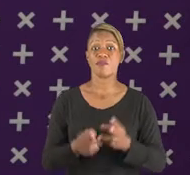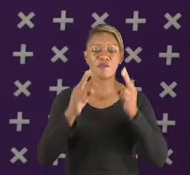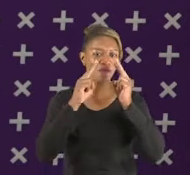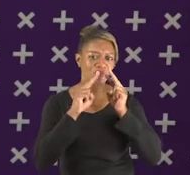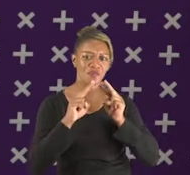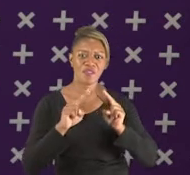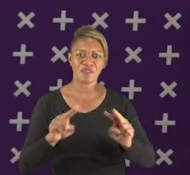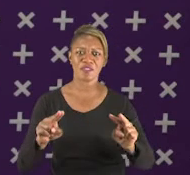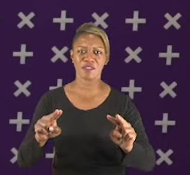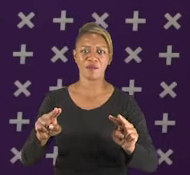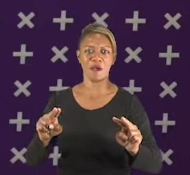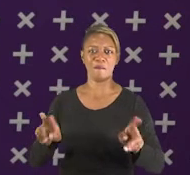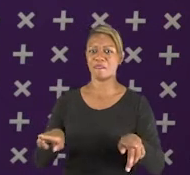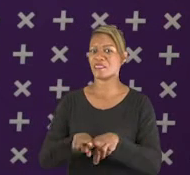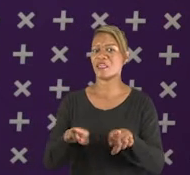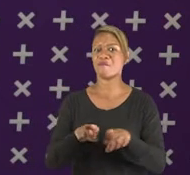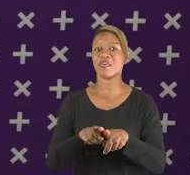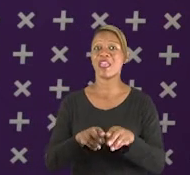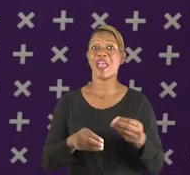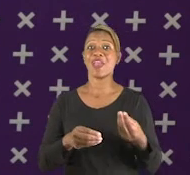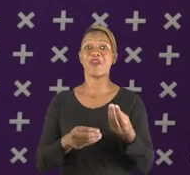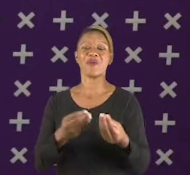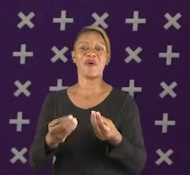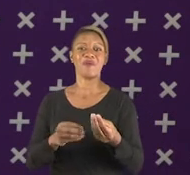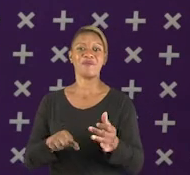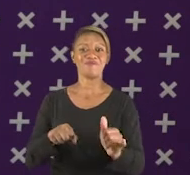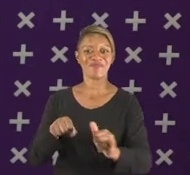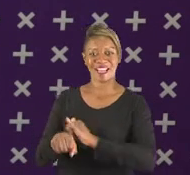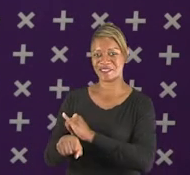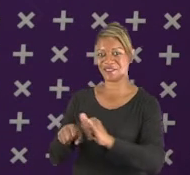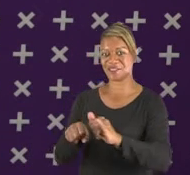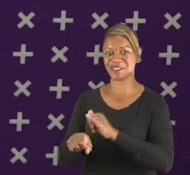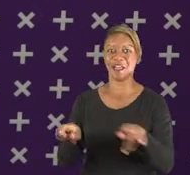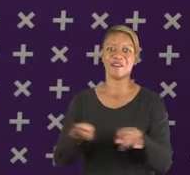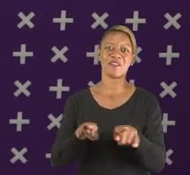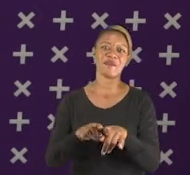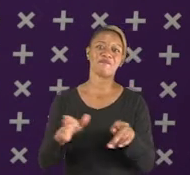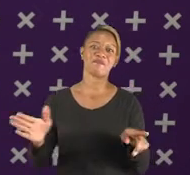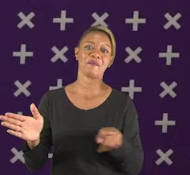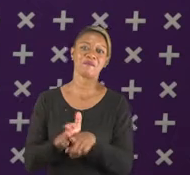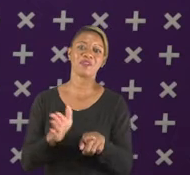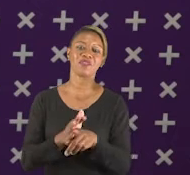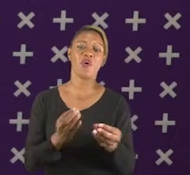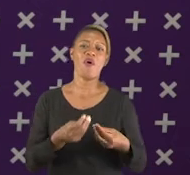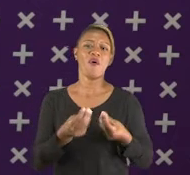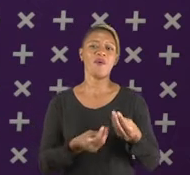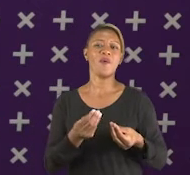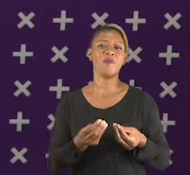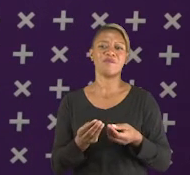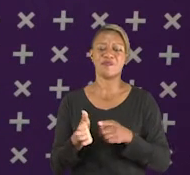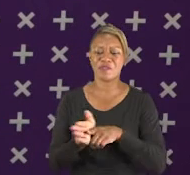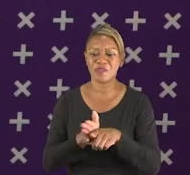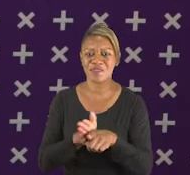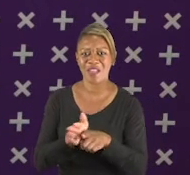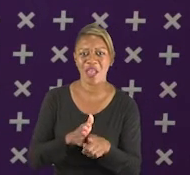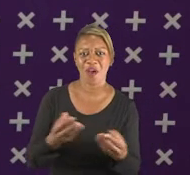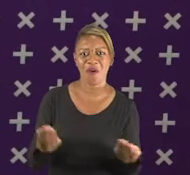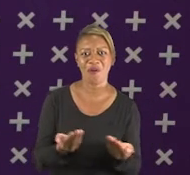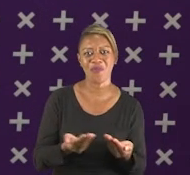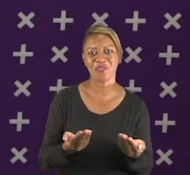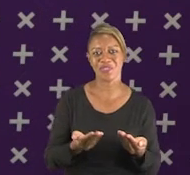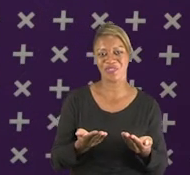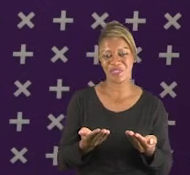vocês utilizam design como estratégia do negócio e aí eu te pergunto como é que você avalia hoje